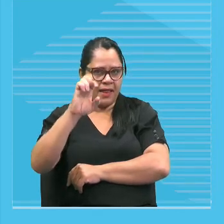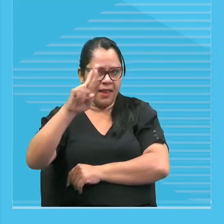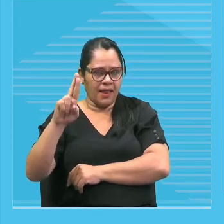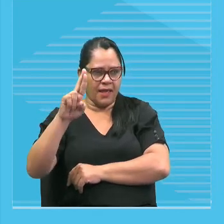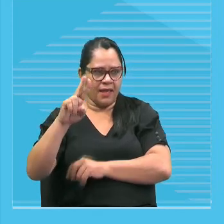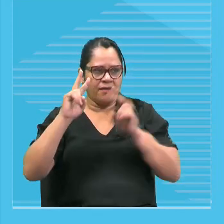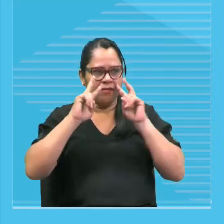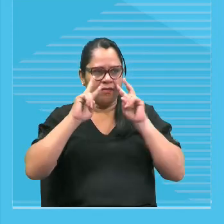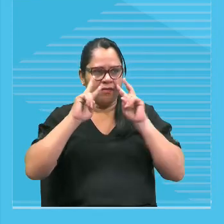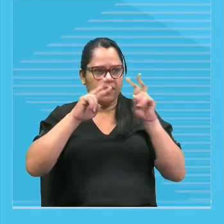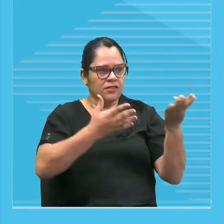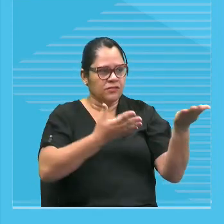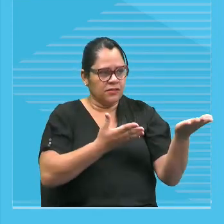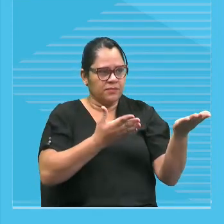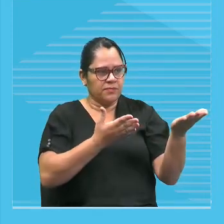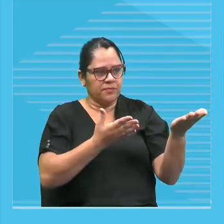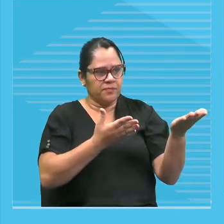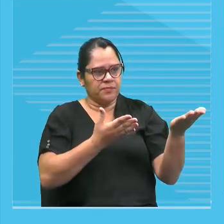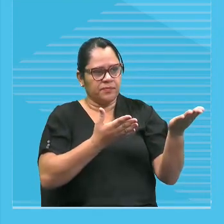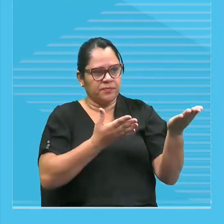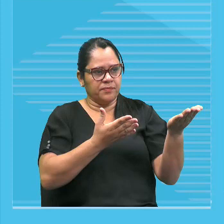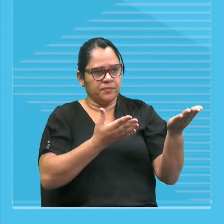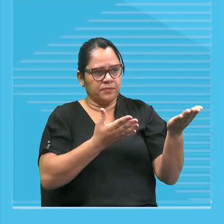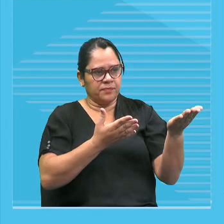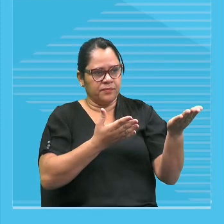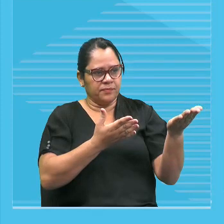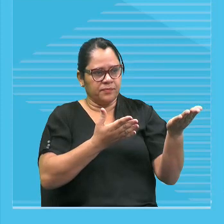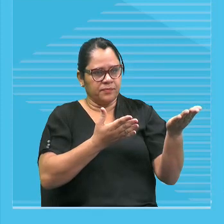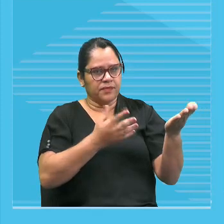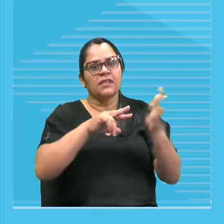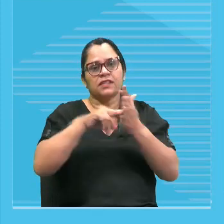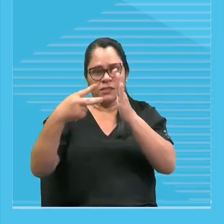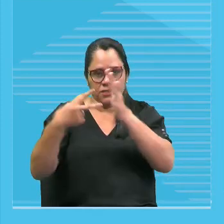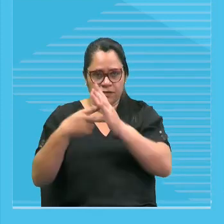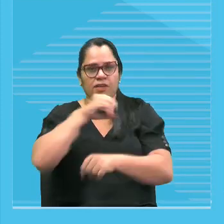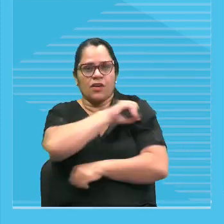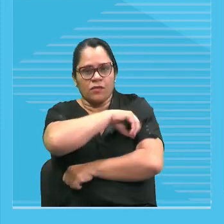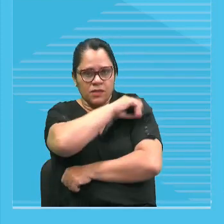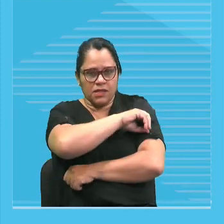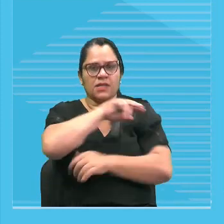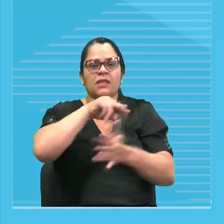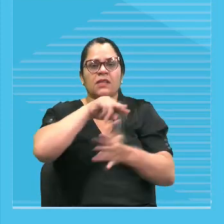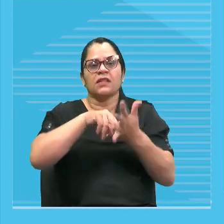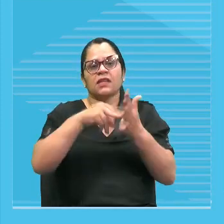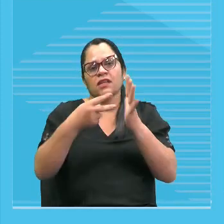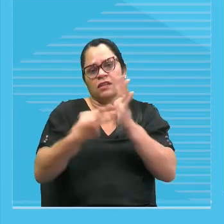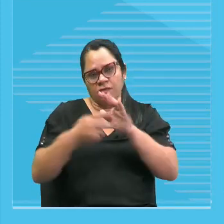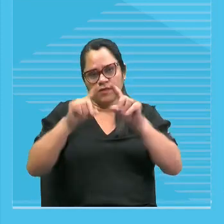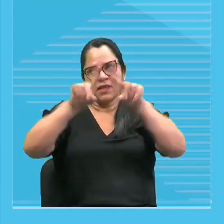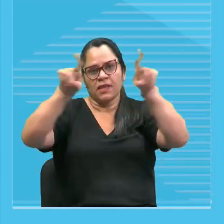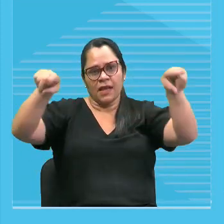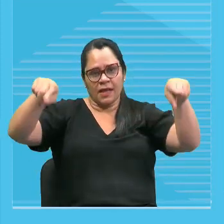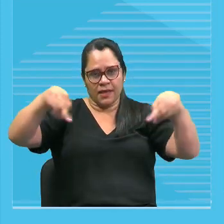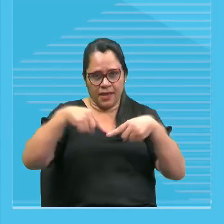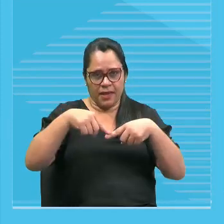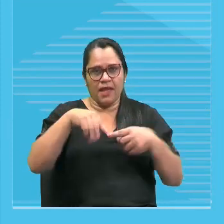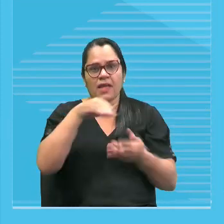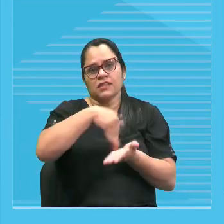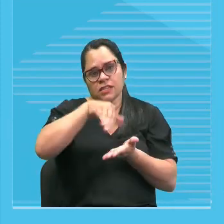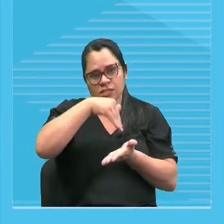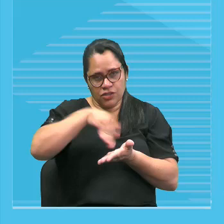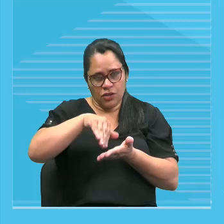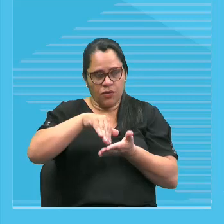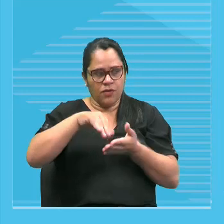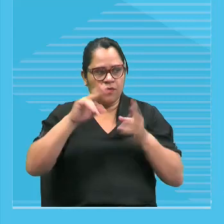talher mecânico né porque oficina quer dizer escritório deve tá animado errado tá cortado a palavra